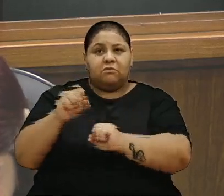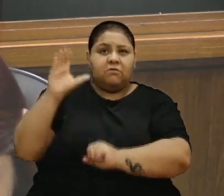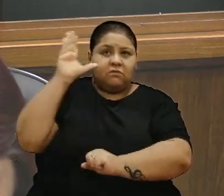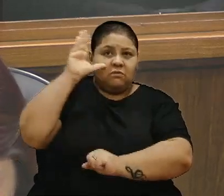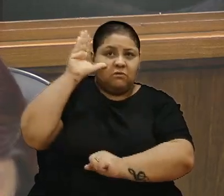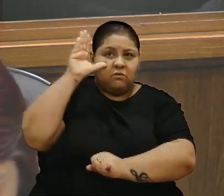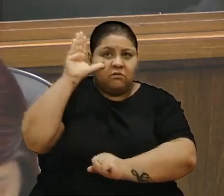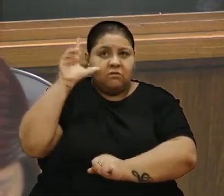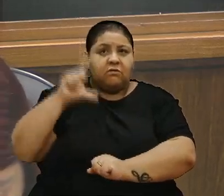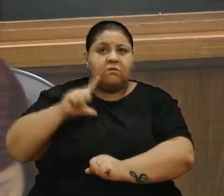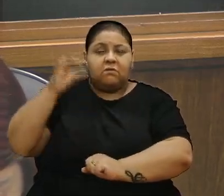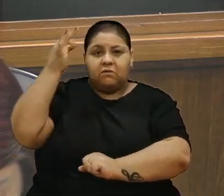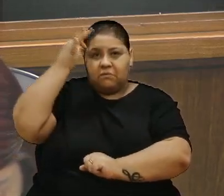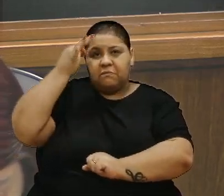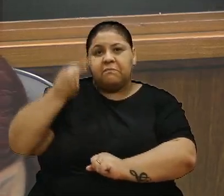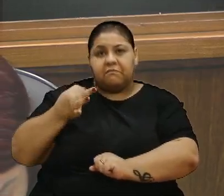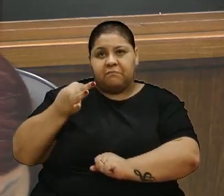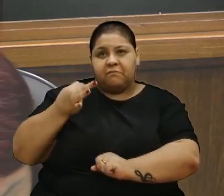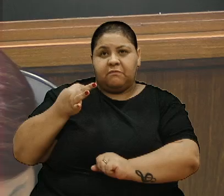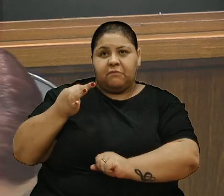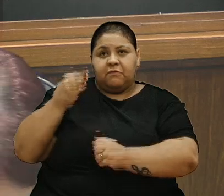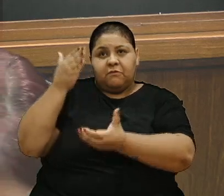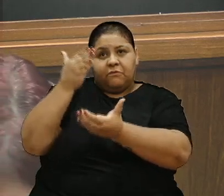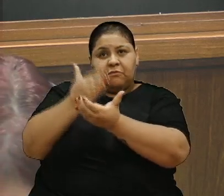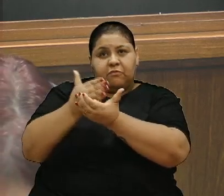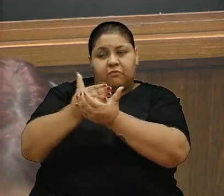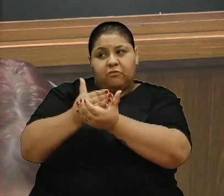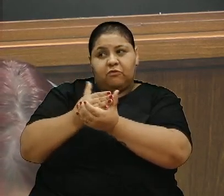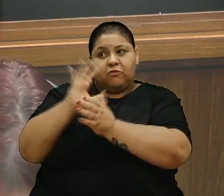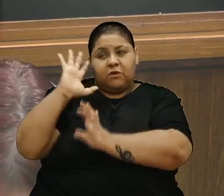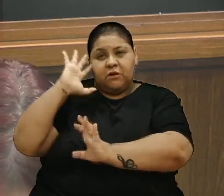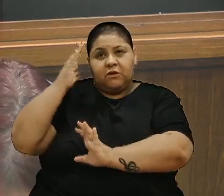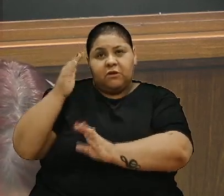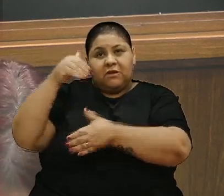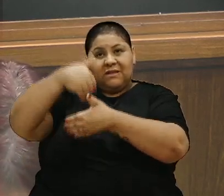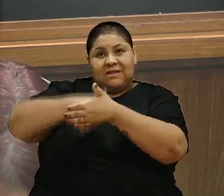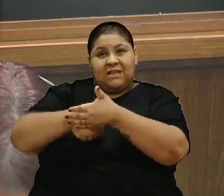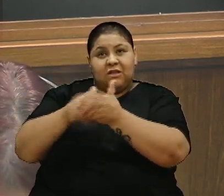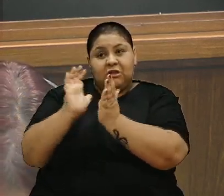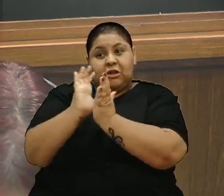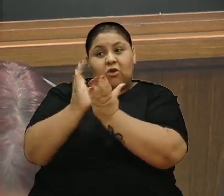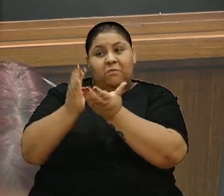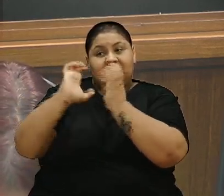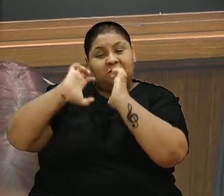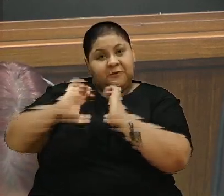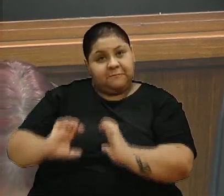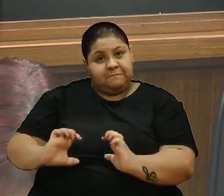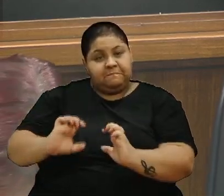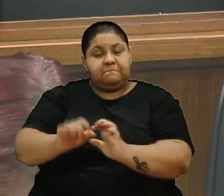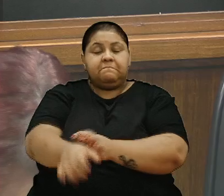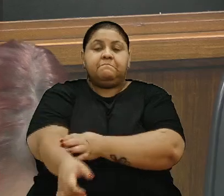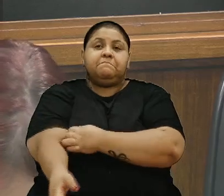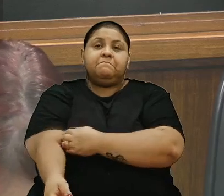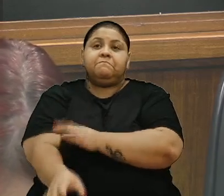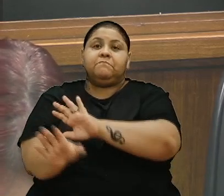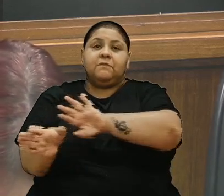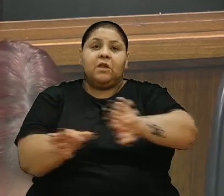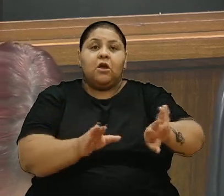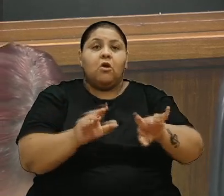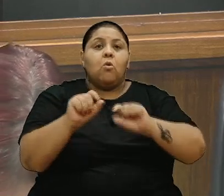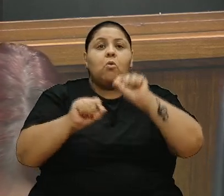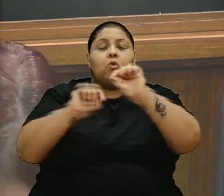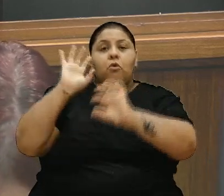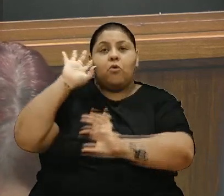mesmo tendo o entendimento de que esse processo poderia ocorrer na comissão de ética. Sobre o que